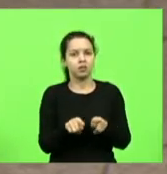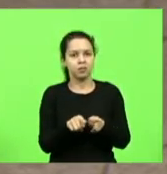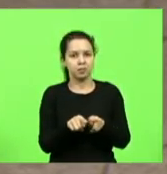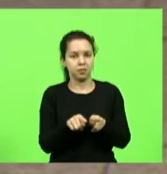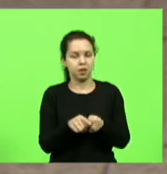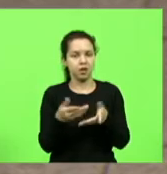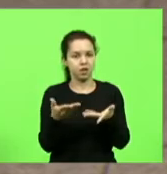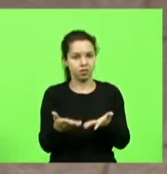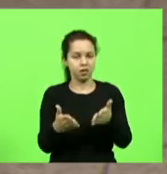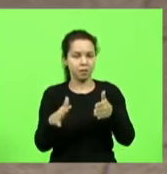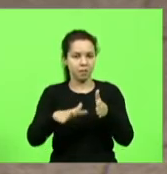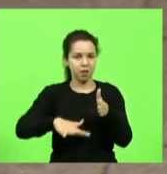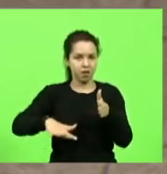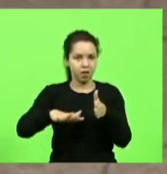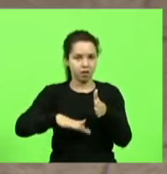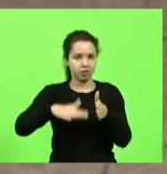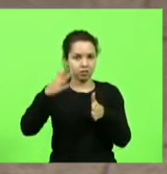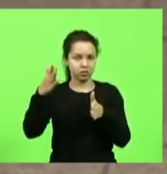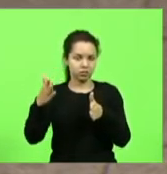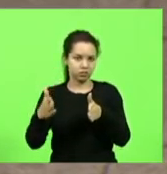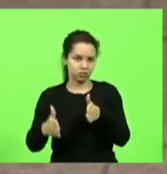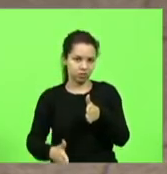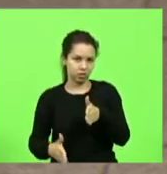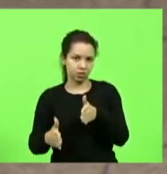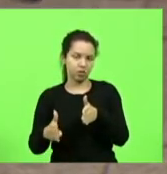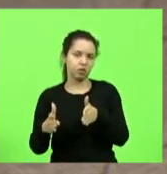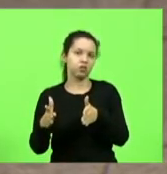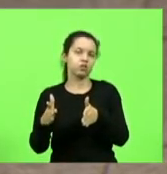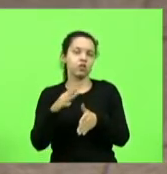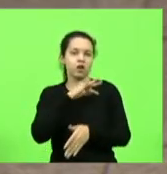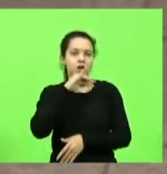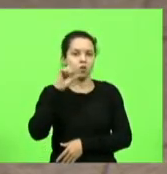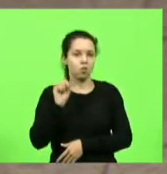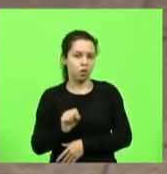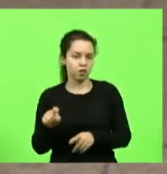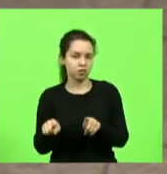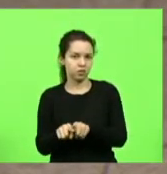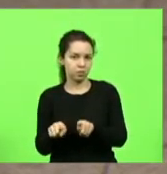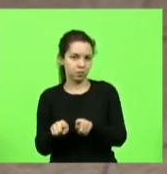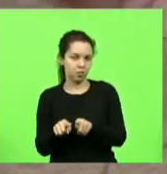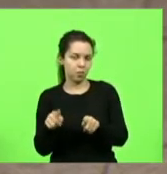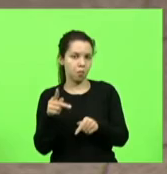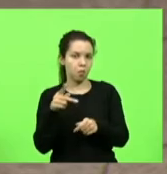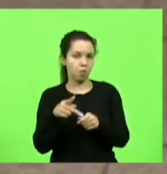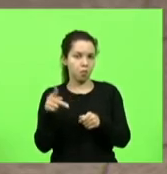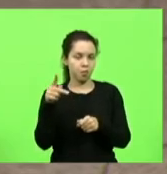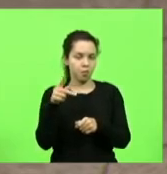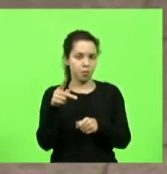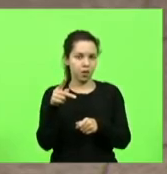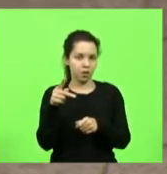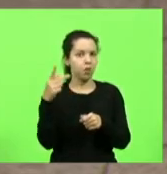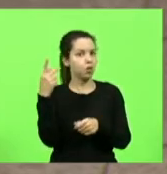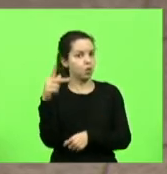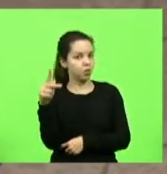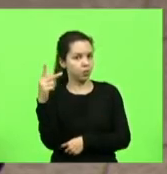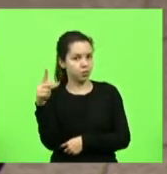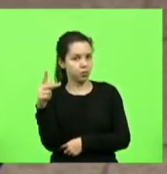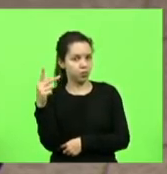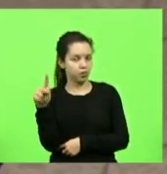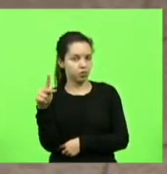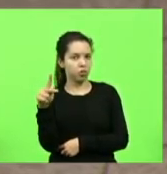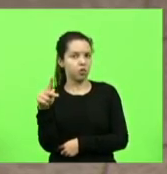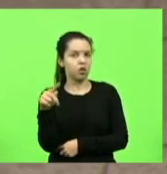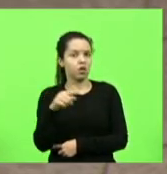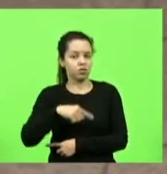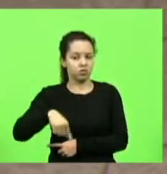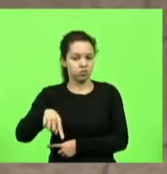Jaraguá até a Malve, lá dentro de Pomerode. São as rodovias que mais nos tocam. E dizer também, foi citado aqui,